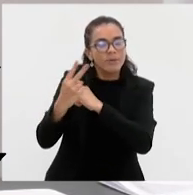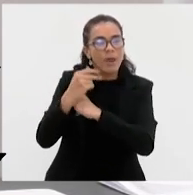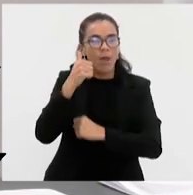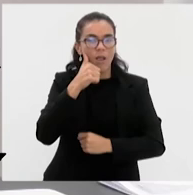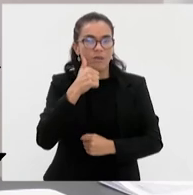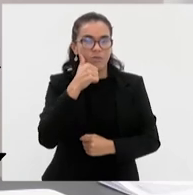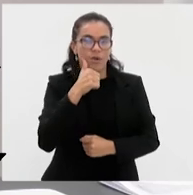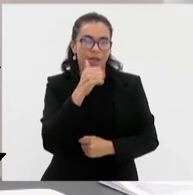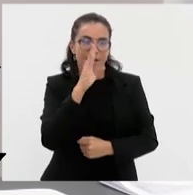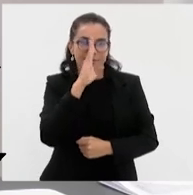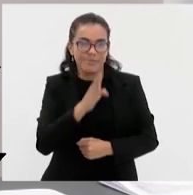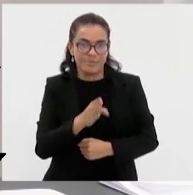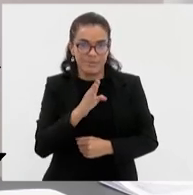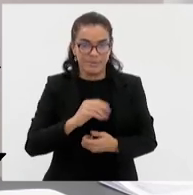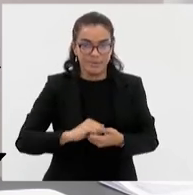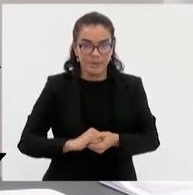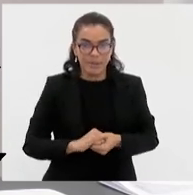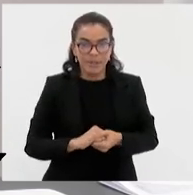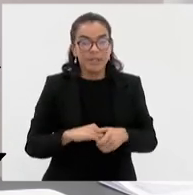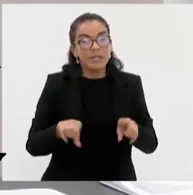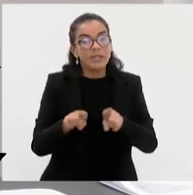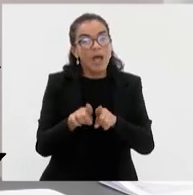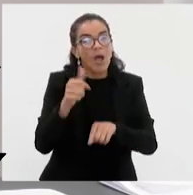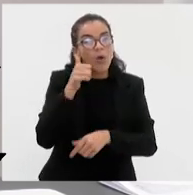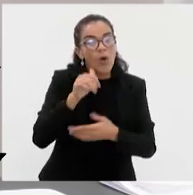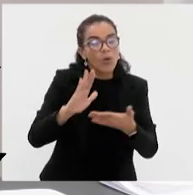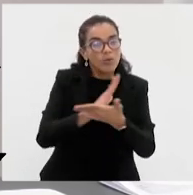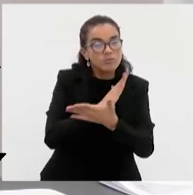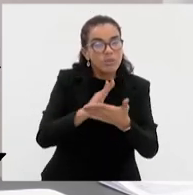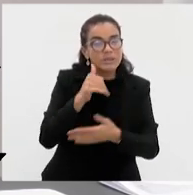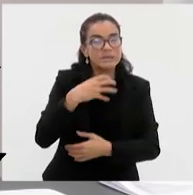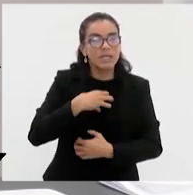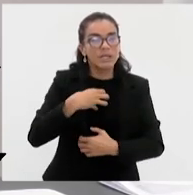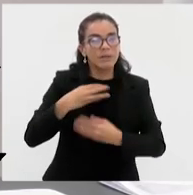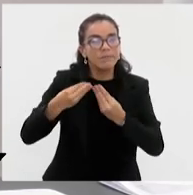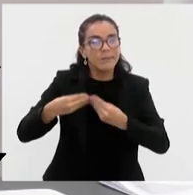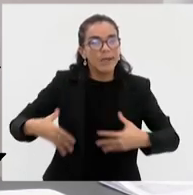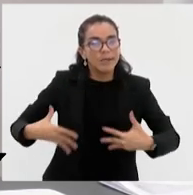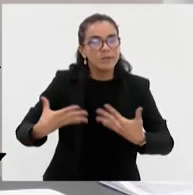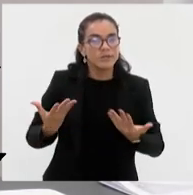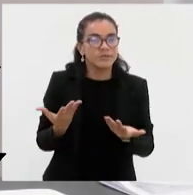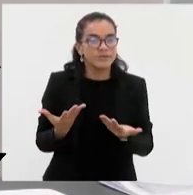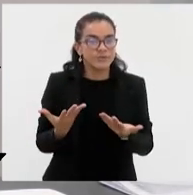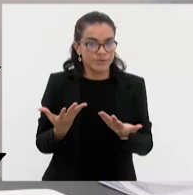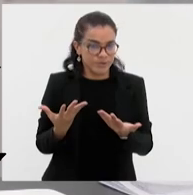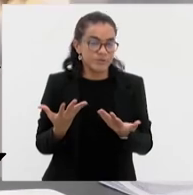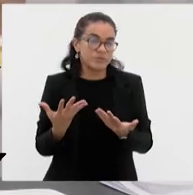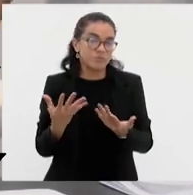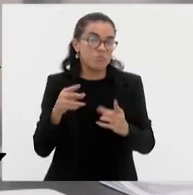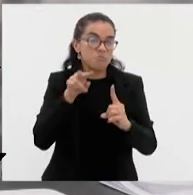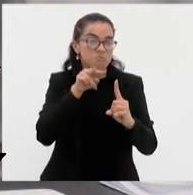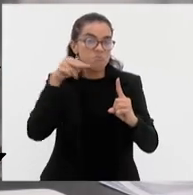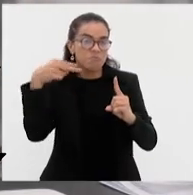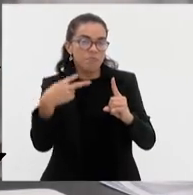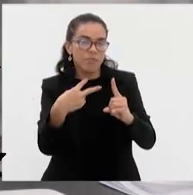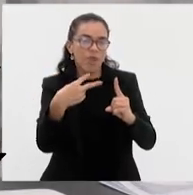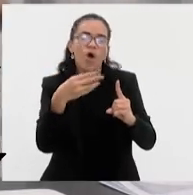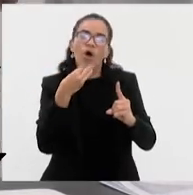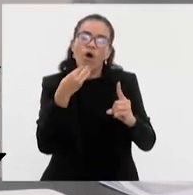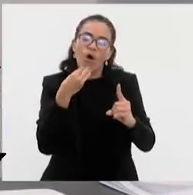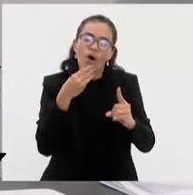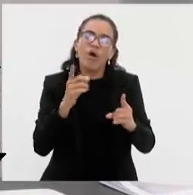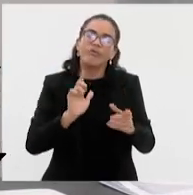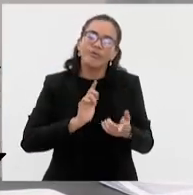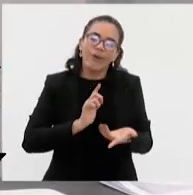muito grande por mulheres que se sentem prejudicadas nesse aspecto. Sob o ponto de vista formal, claro que é uma matéria que